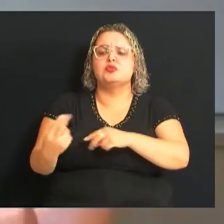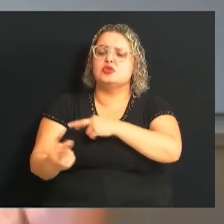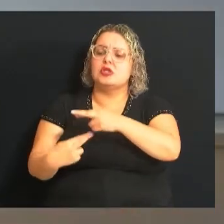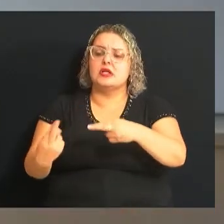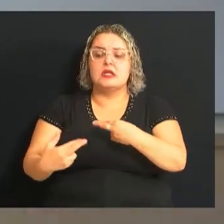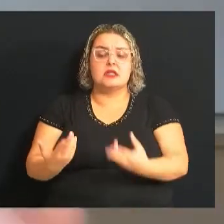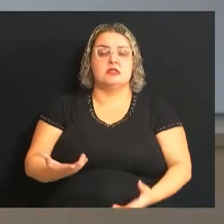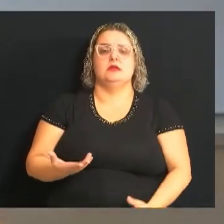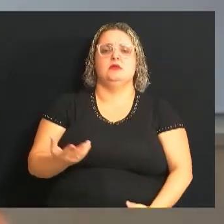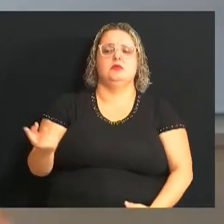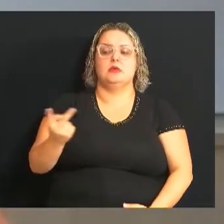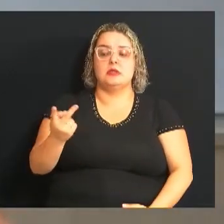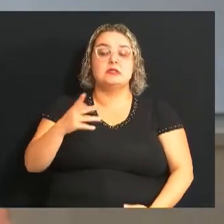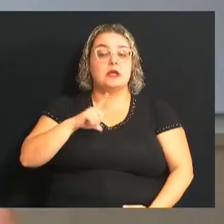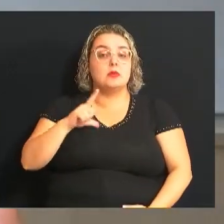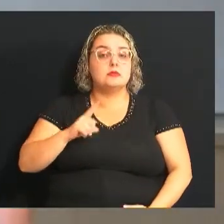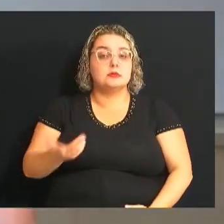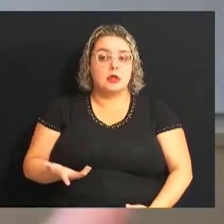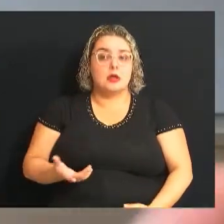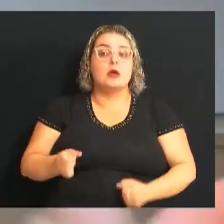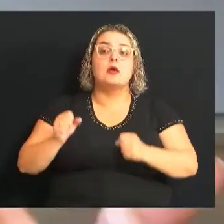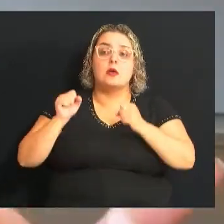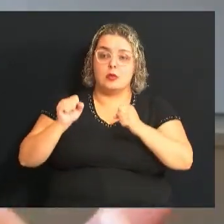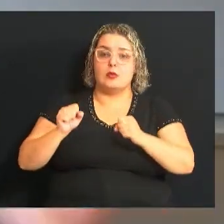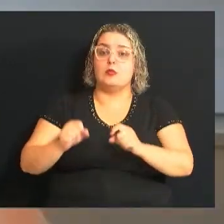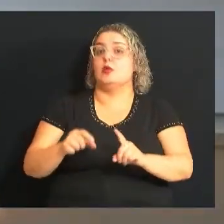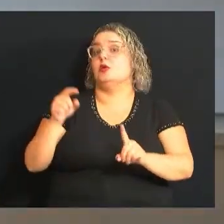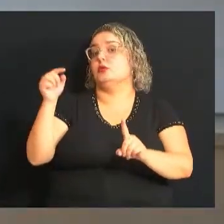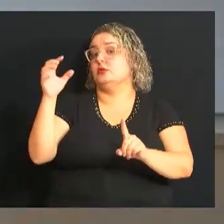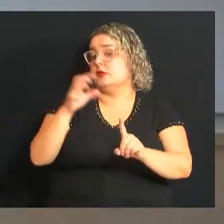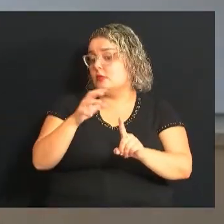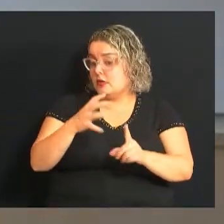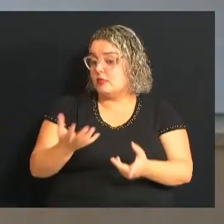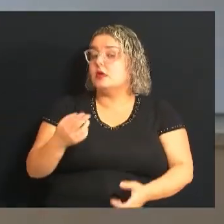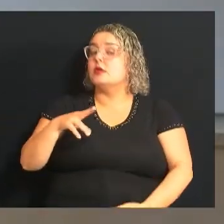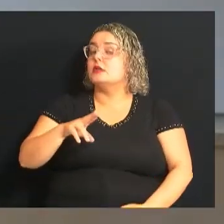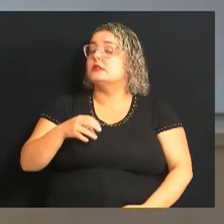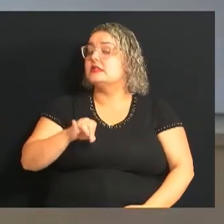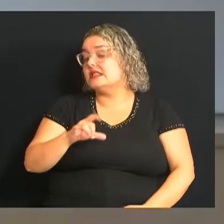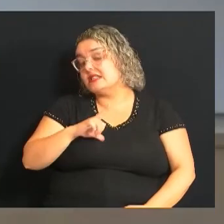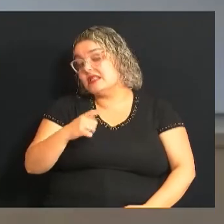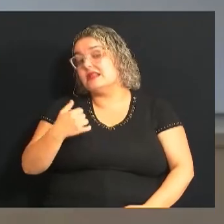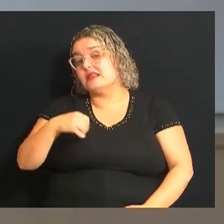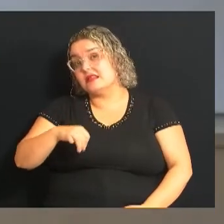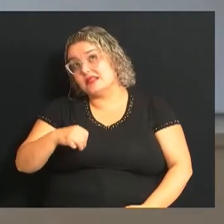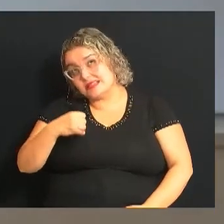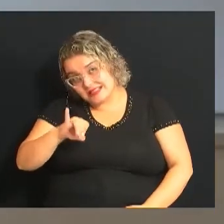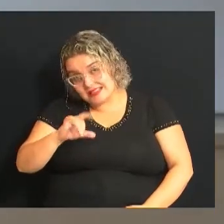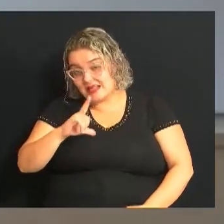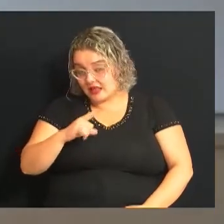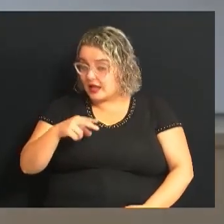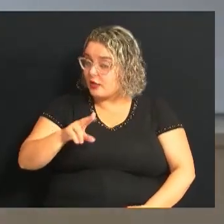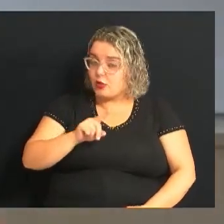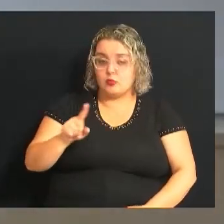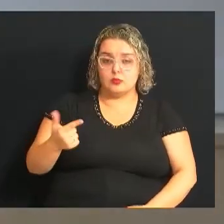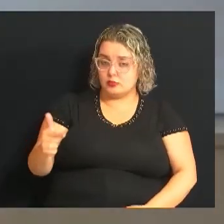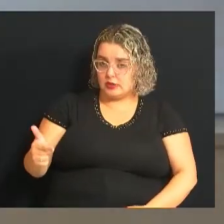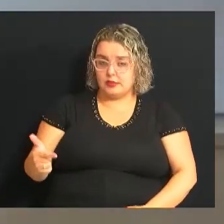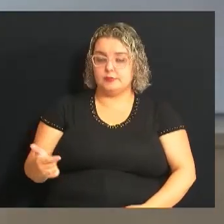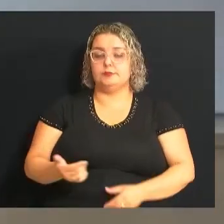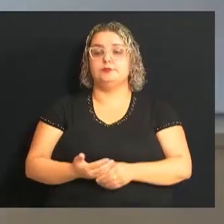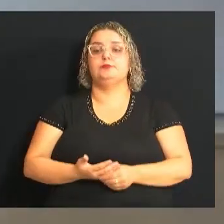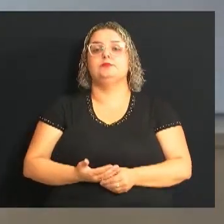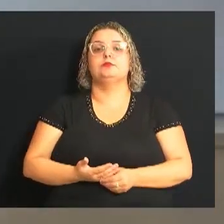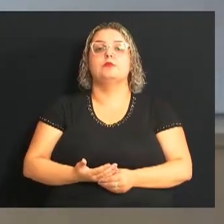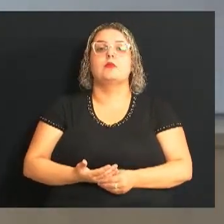tem. Porque isso também pode ser um indício se há ou não. A partir daí, claro, para se comprovar, precisa buscar